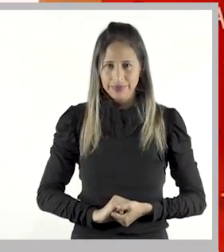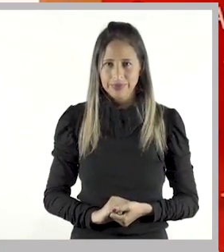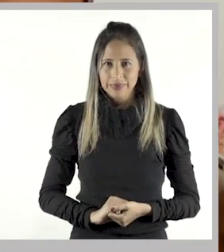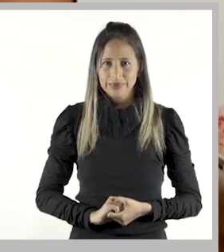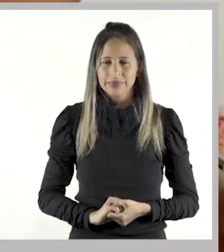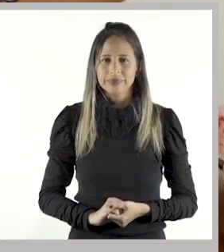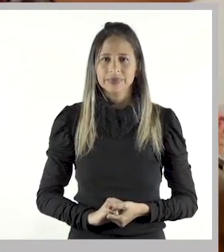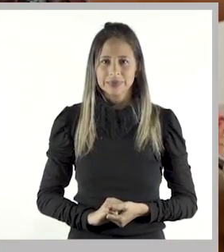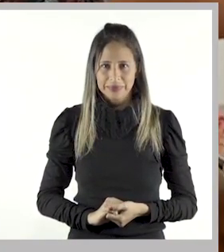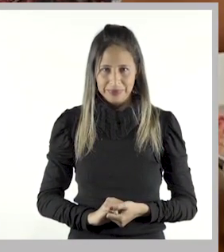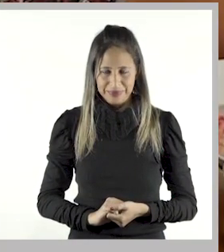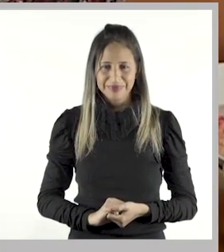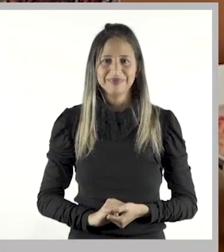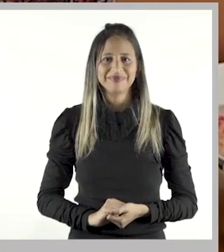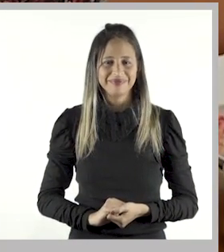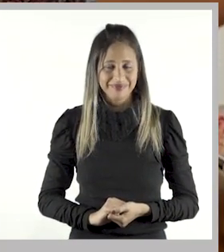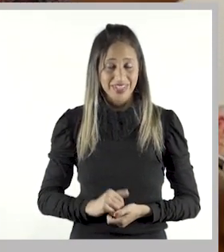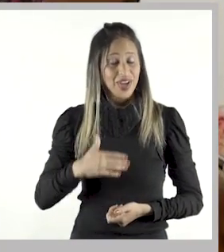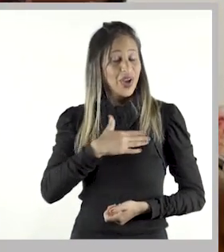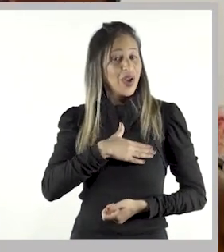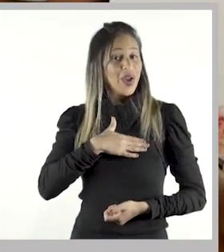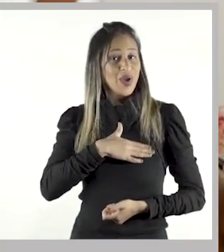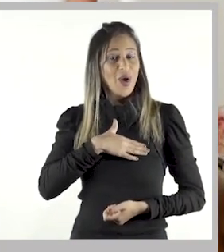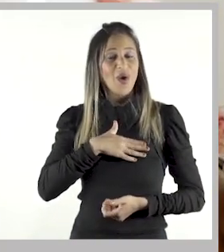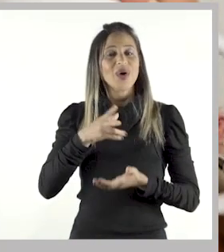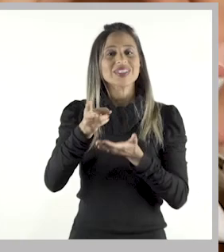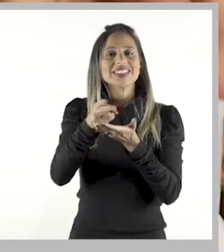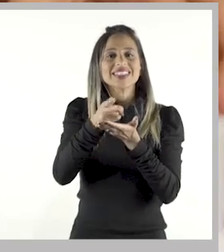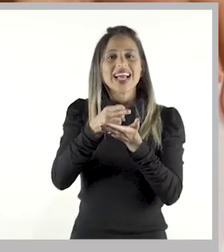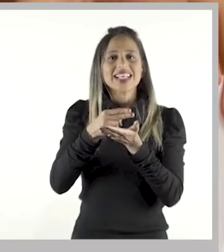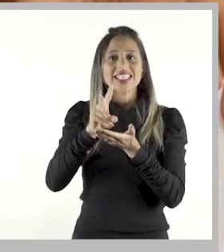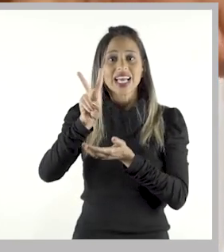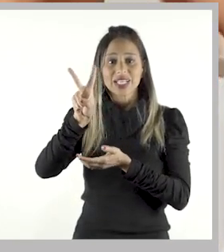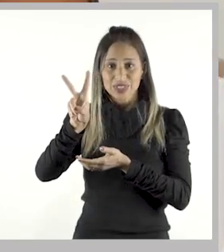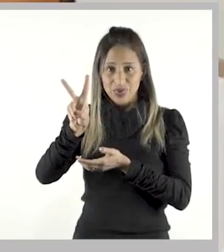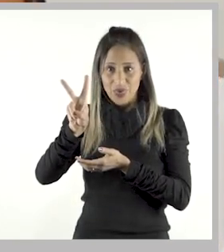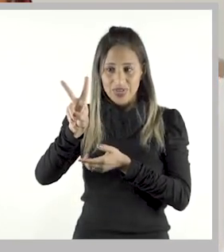Eu gosto muito de desenhar usando dois potes de água.